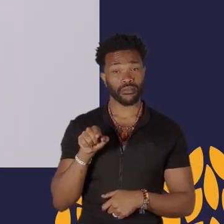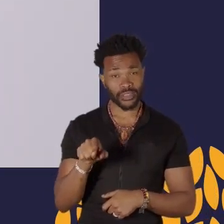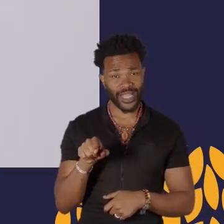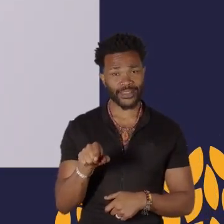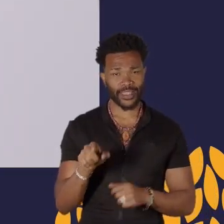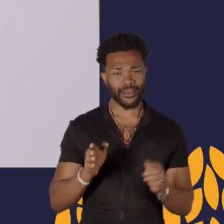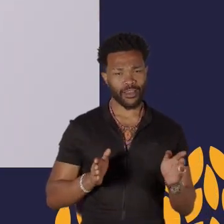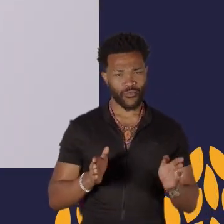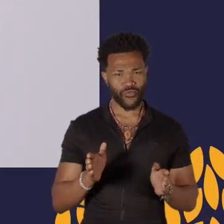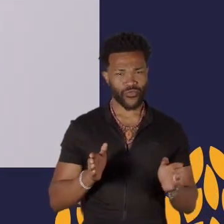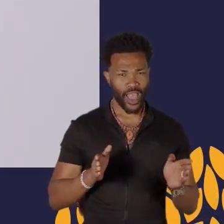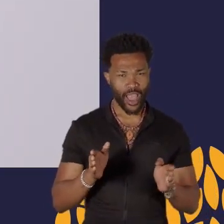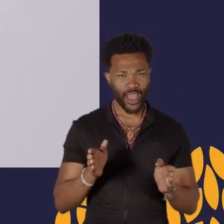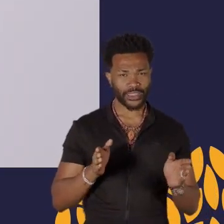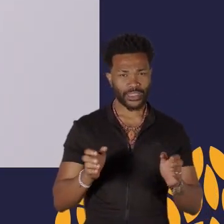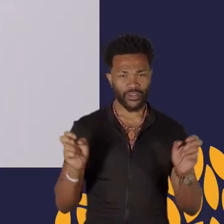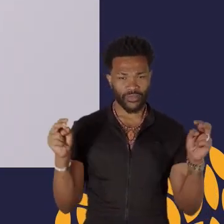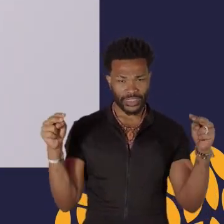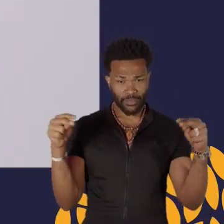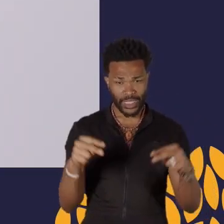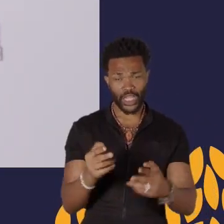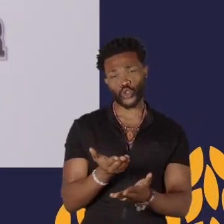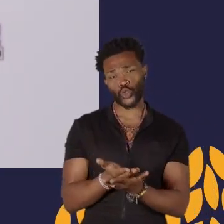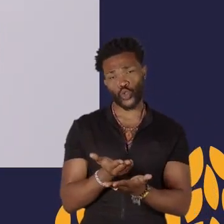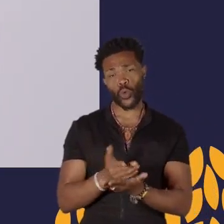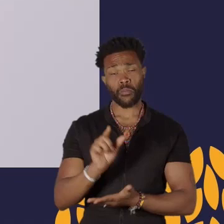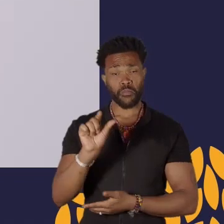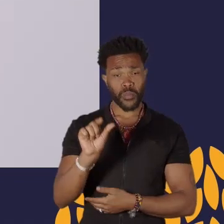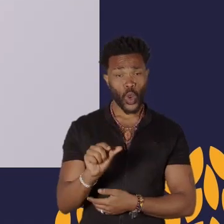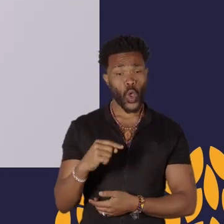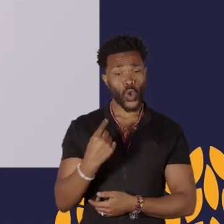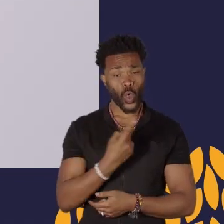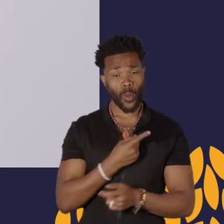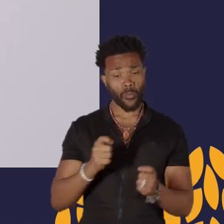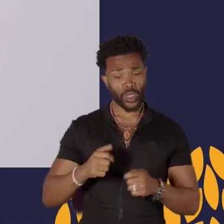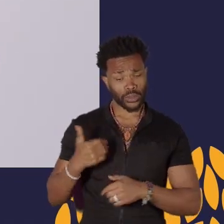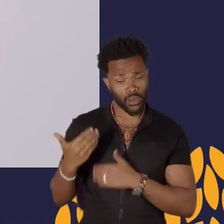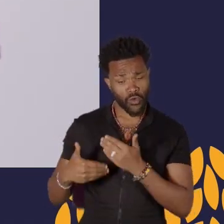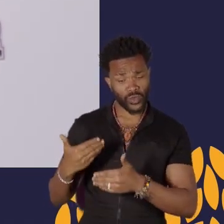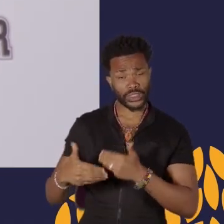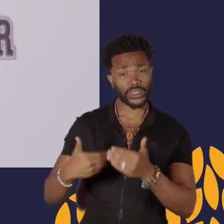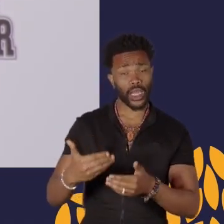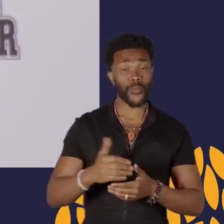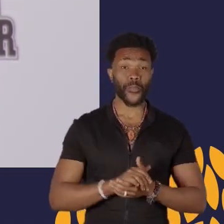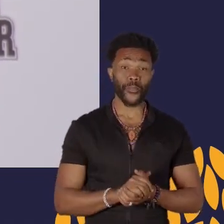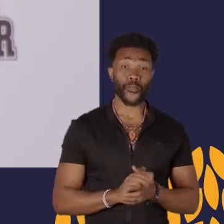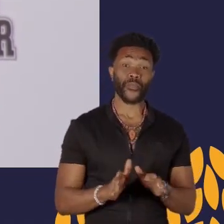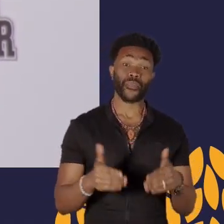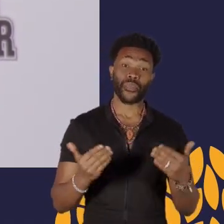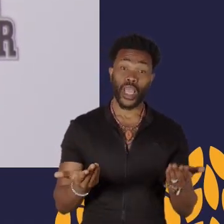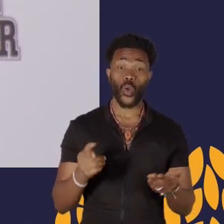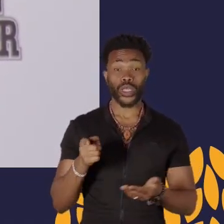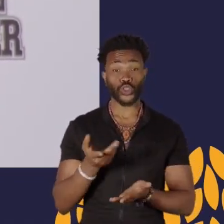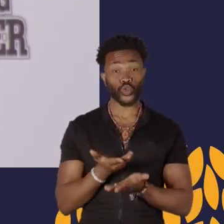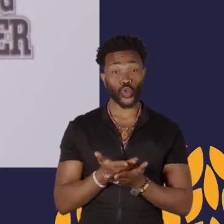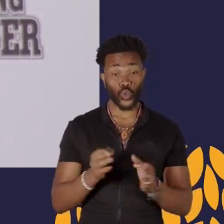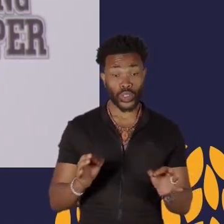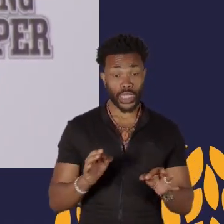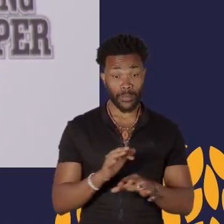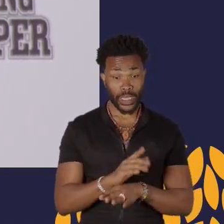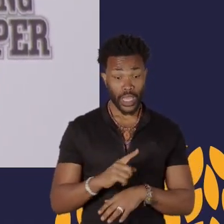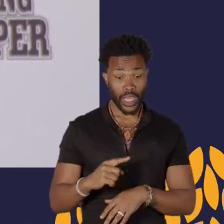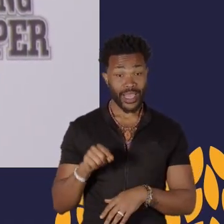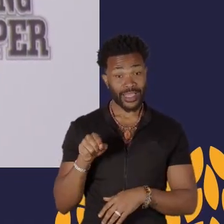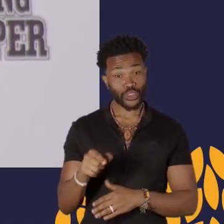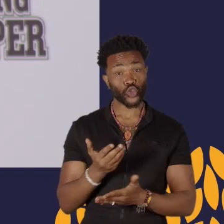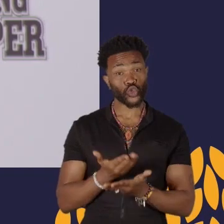dessa fase que a gente chama de visibilidade, que são os estudos menores, para que a gente possa avançar. Né? Então, a expectativa é, com a finalização desse estudo nosso, que foi um